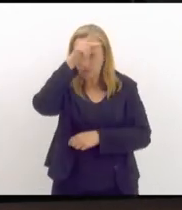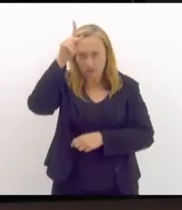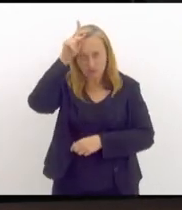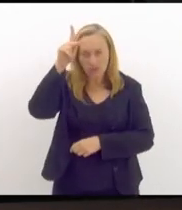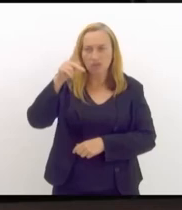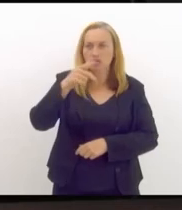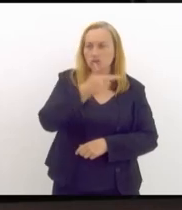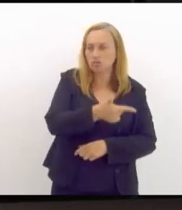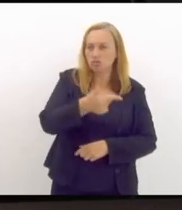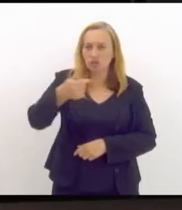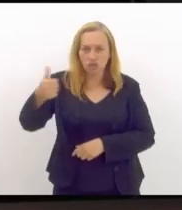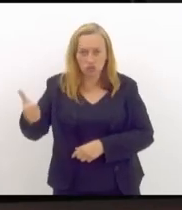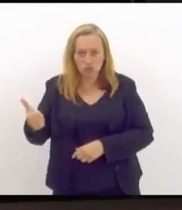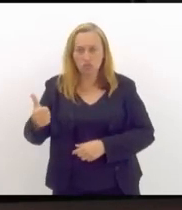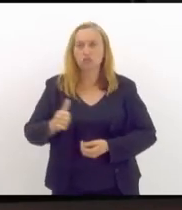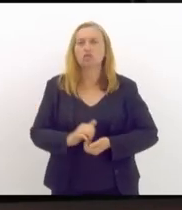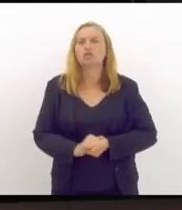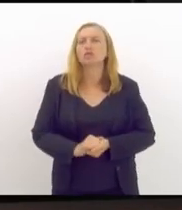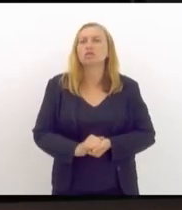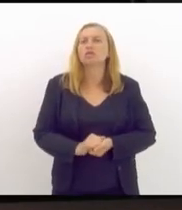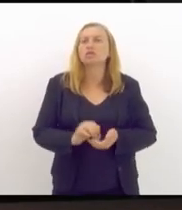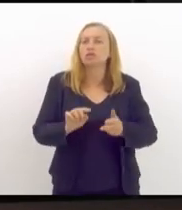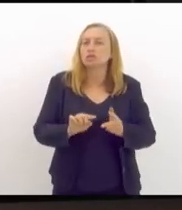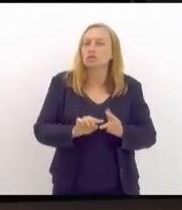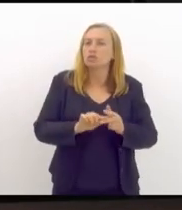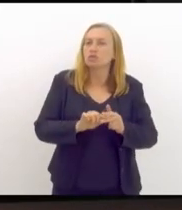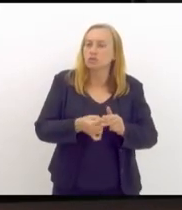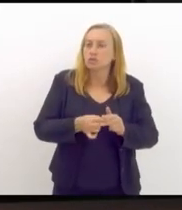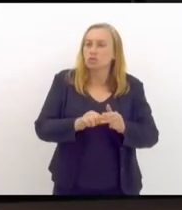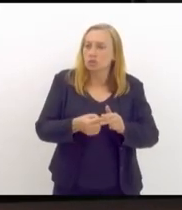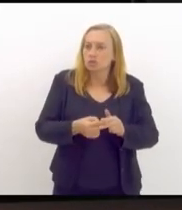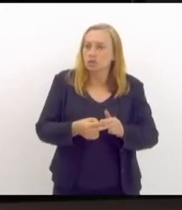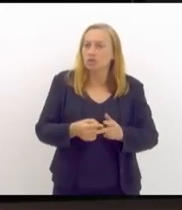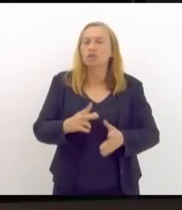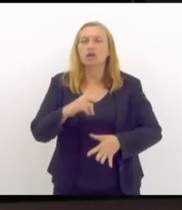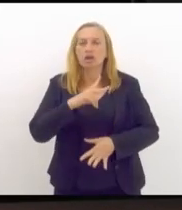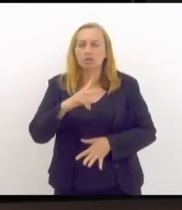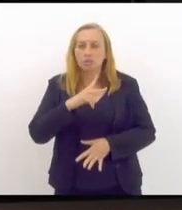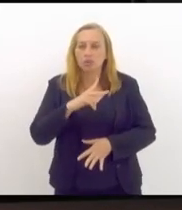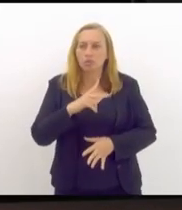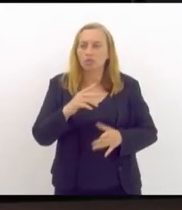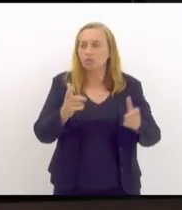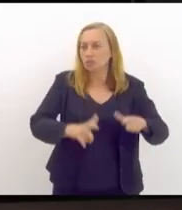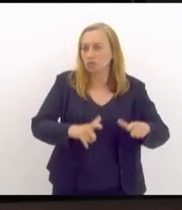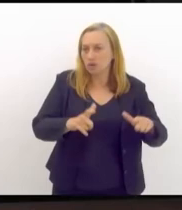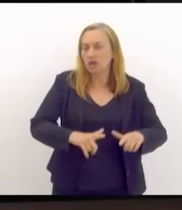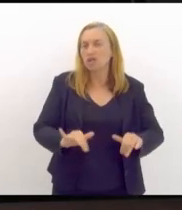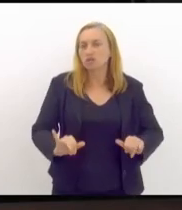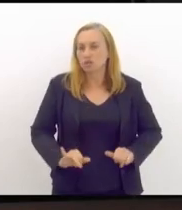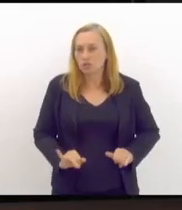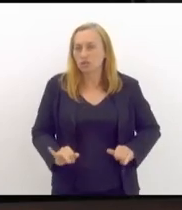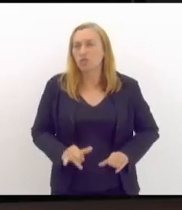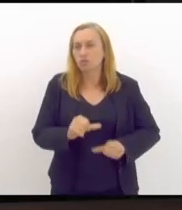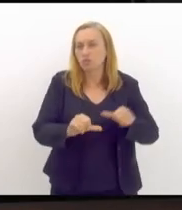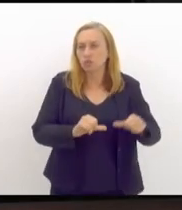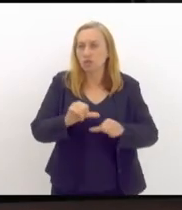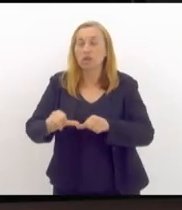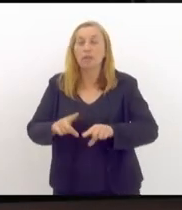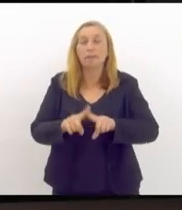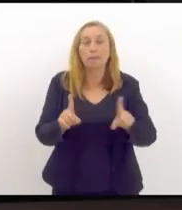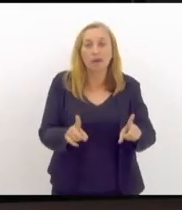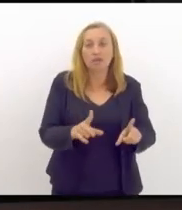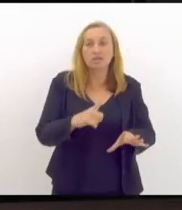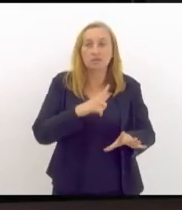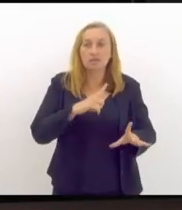2021 com atualizações porque a própria ocupação sofreu mudanças mas que tenha